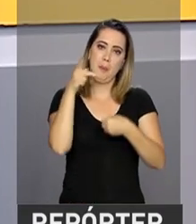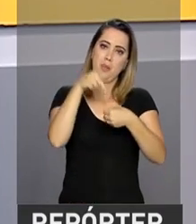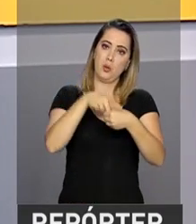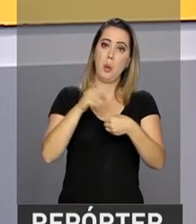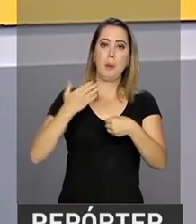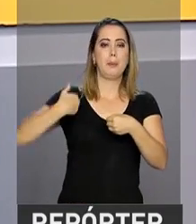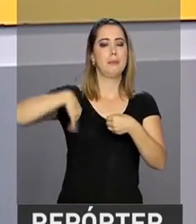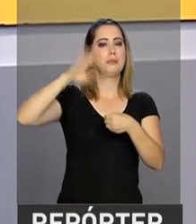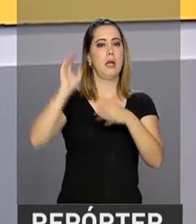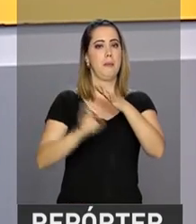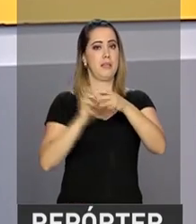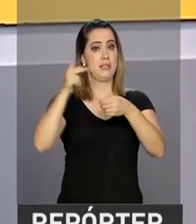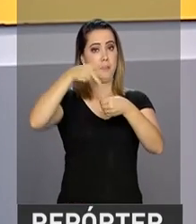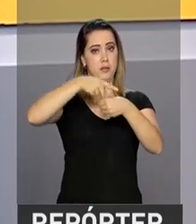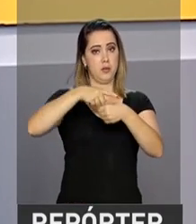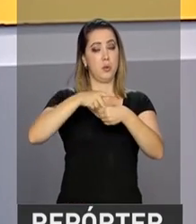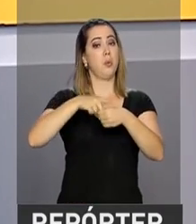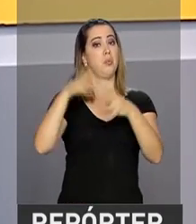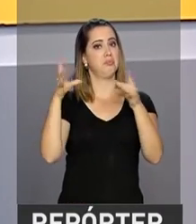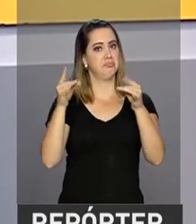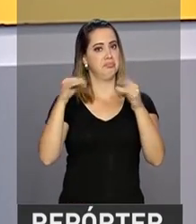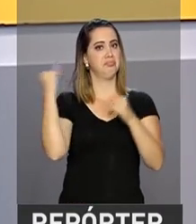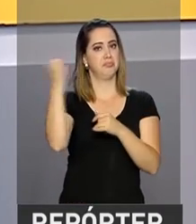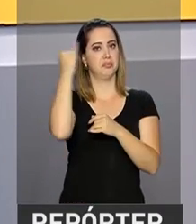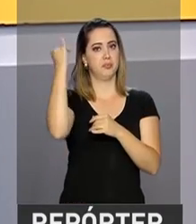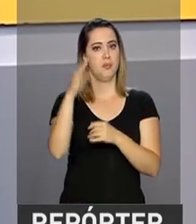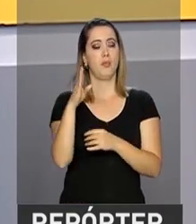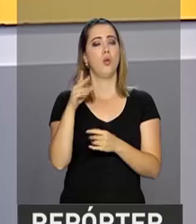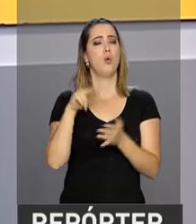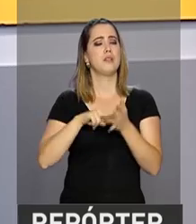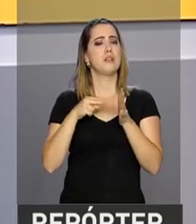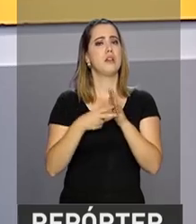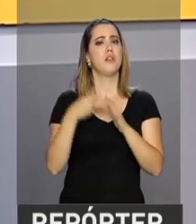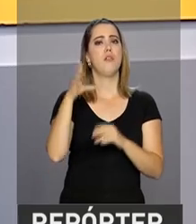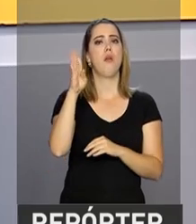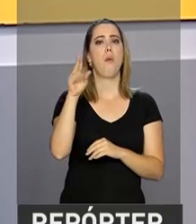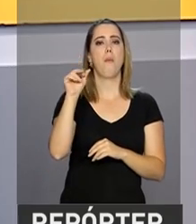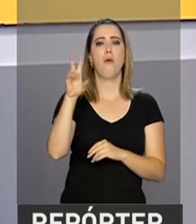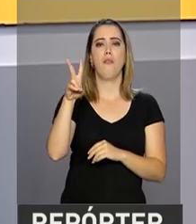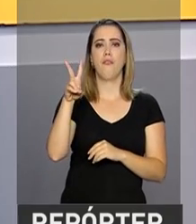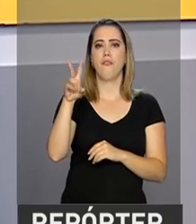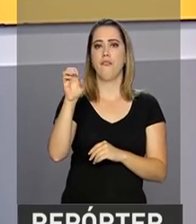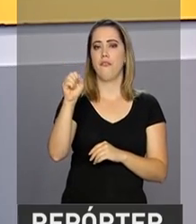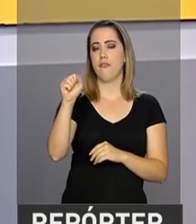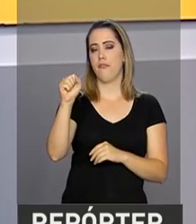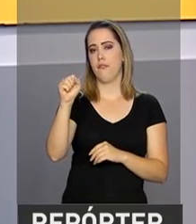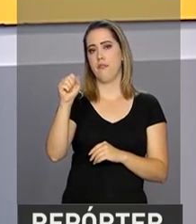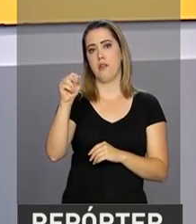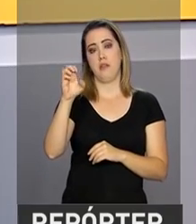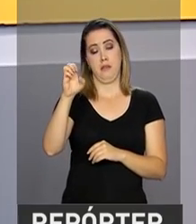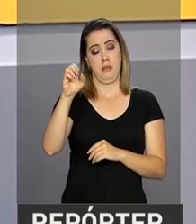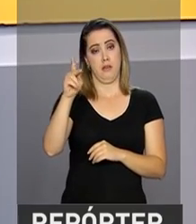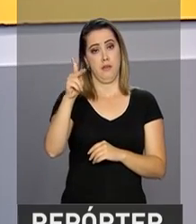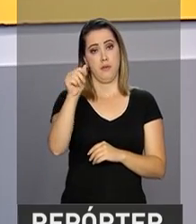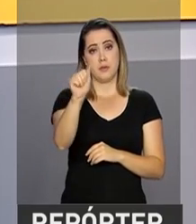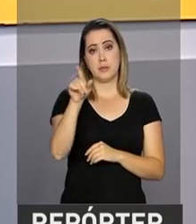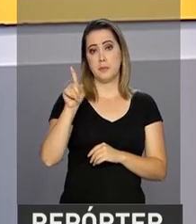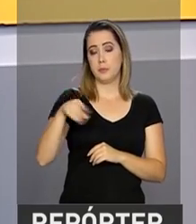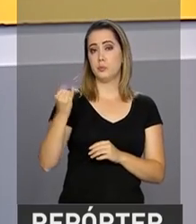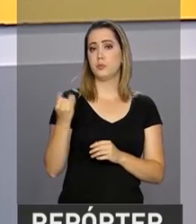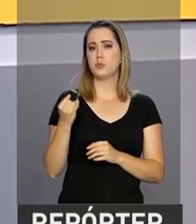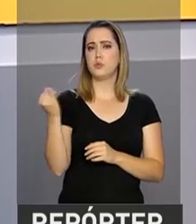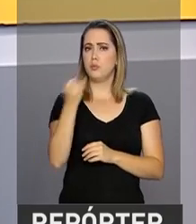destaques do dia a bovespa é a maior bolsa de valores da américa latina e o índice ibovespa é o